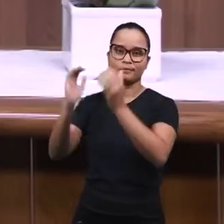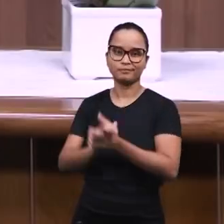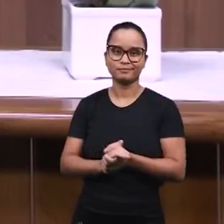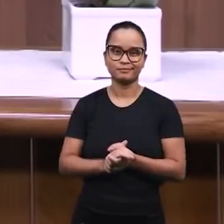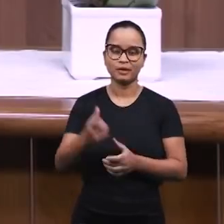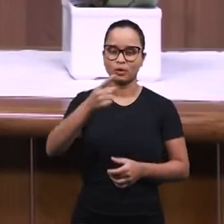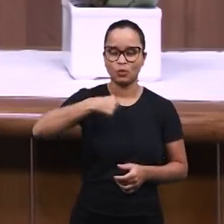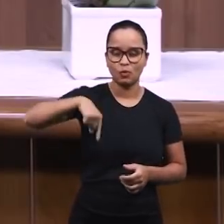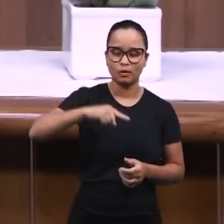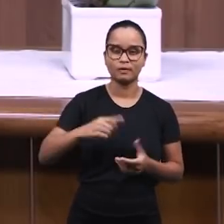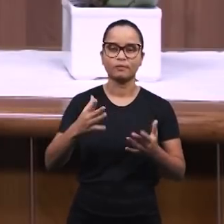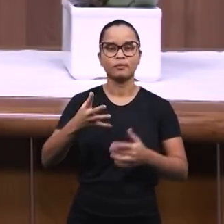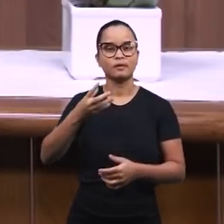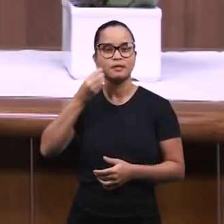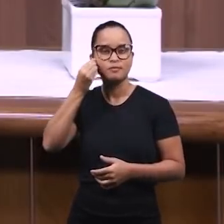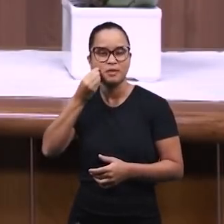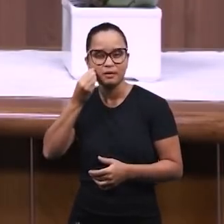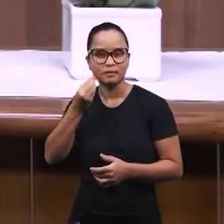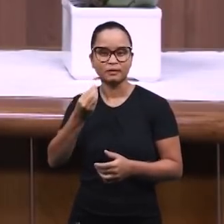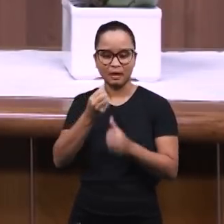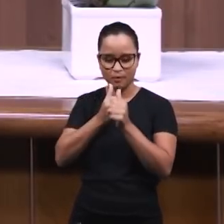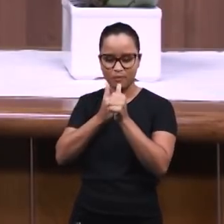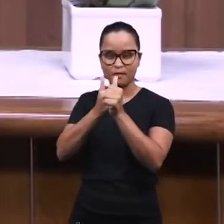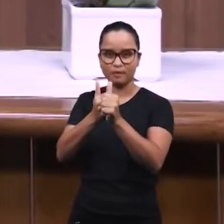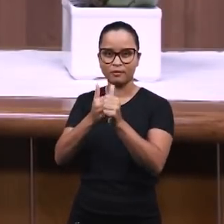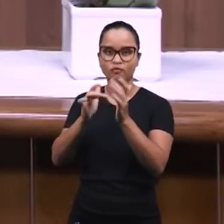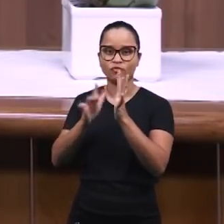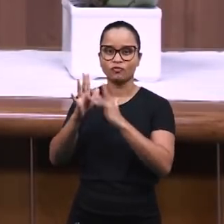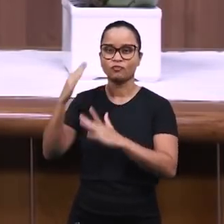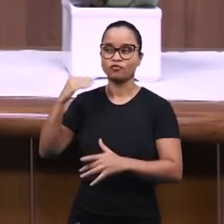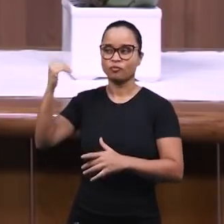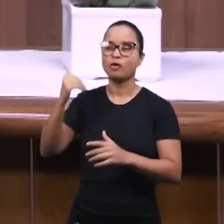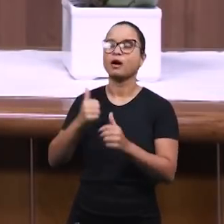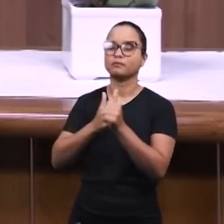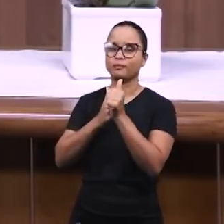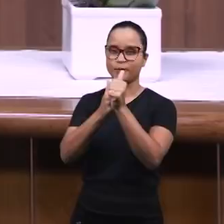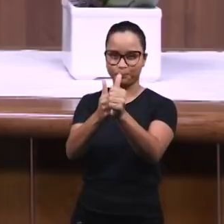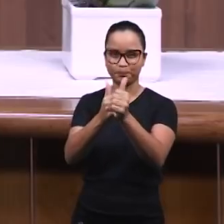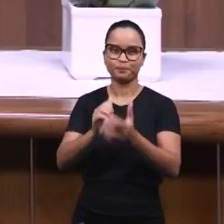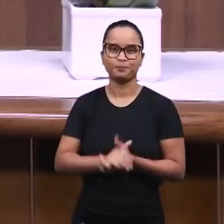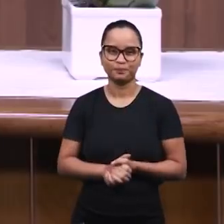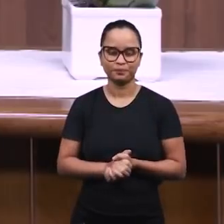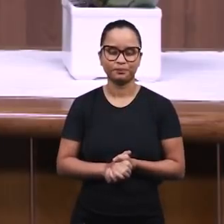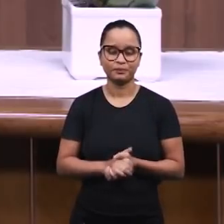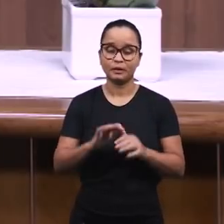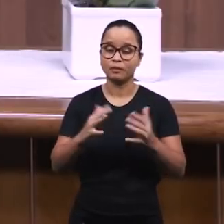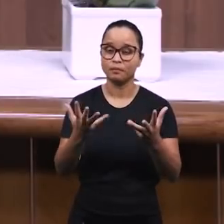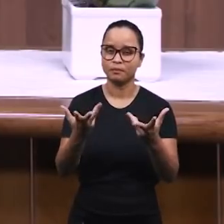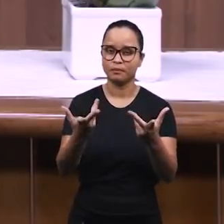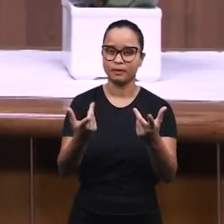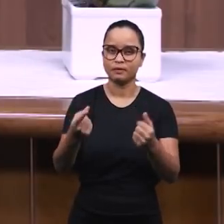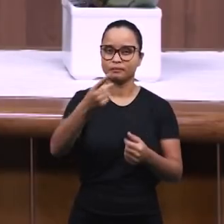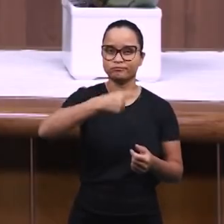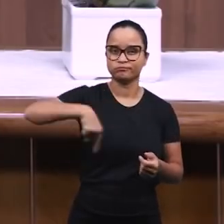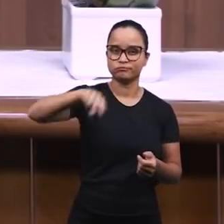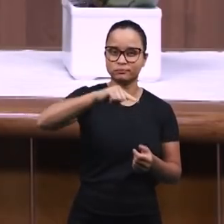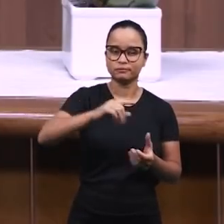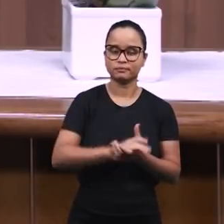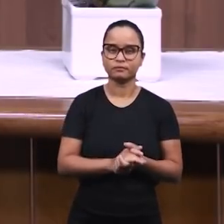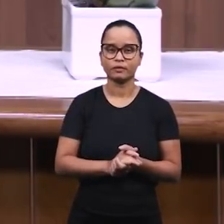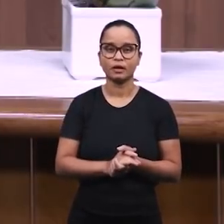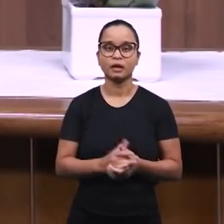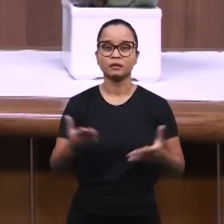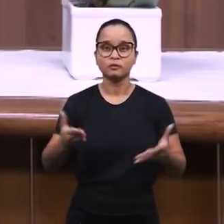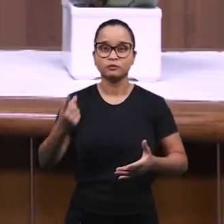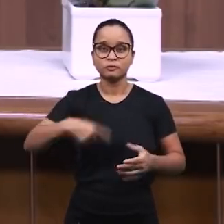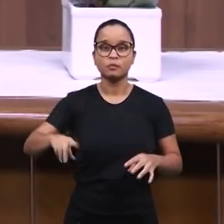temos vivido essa experiência, acompanhar o chamado do Senhor Jesus. Isso é maravilhoso para nós. O